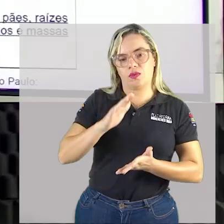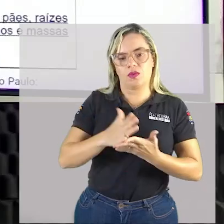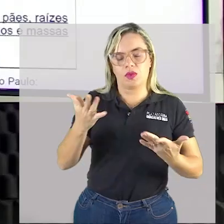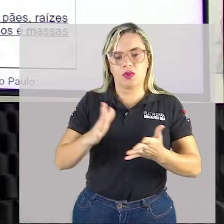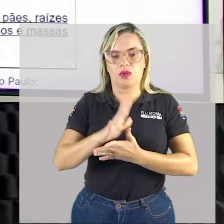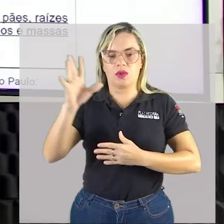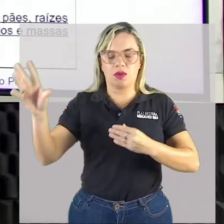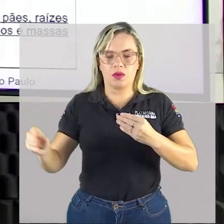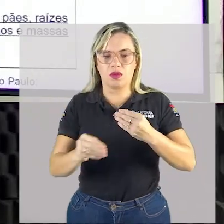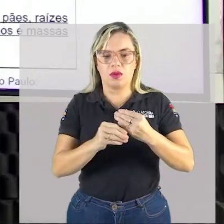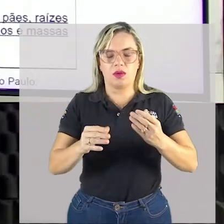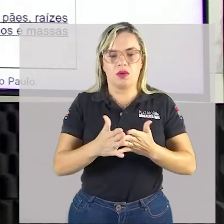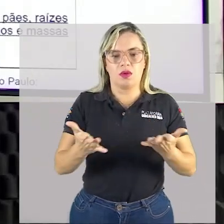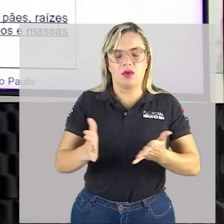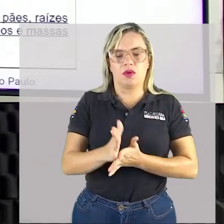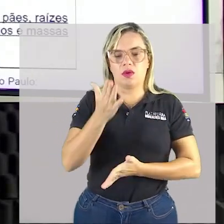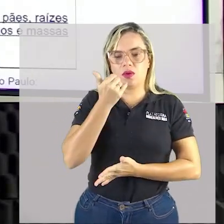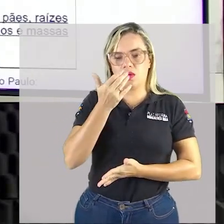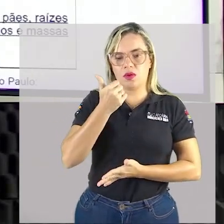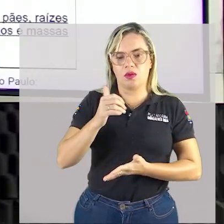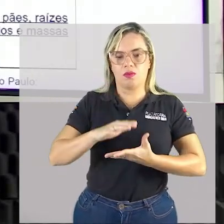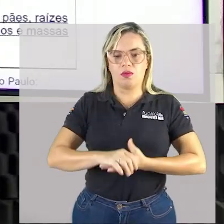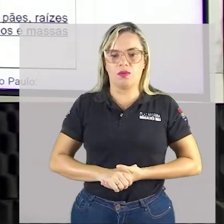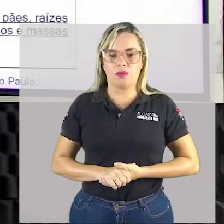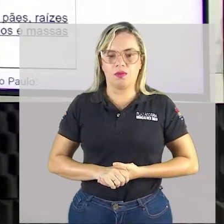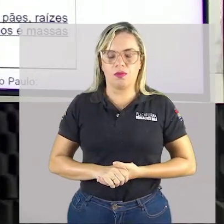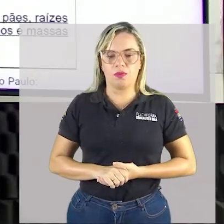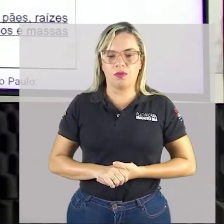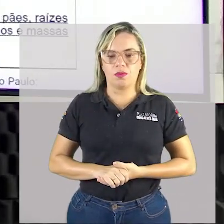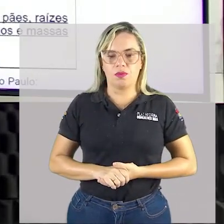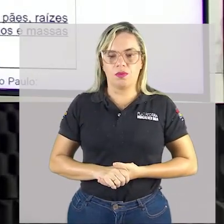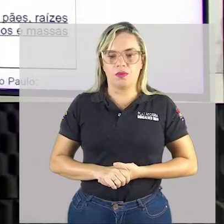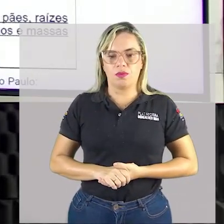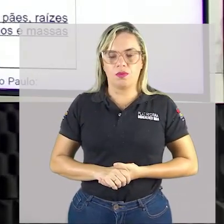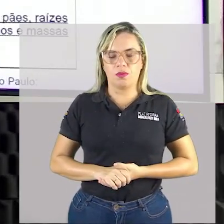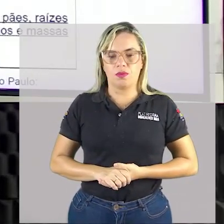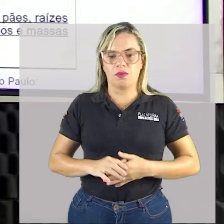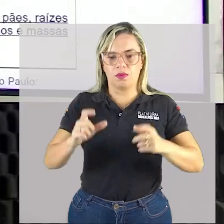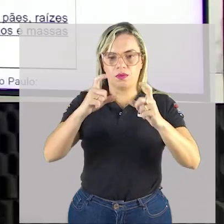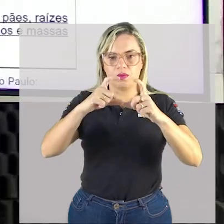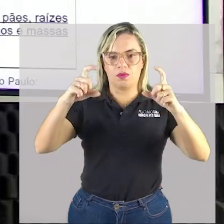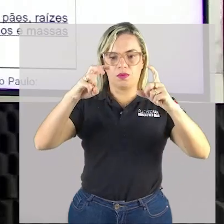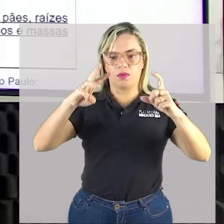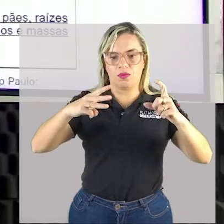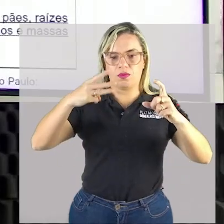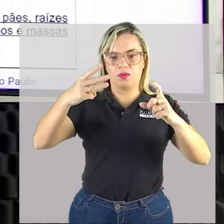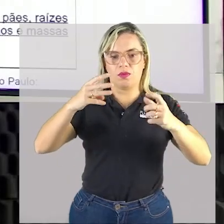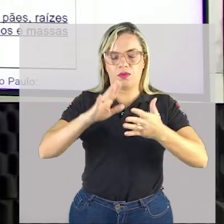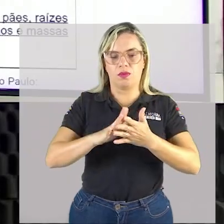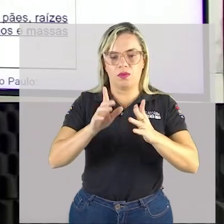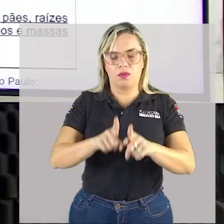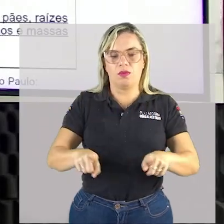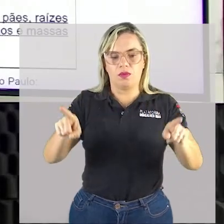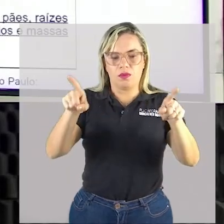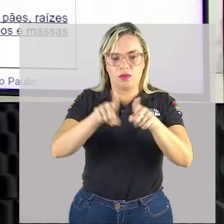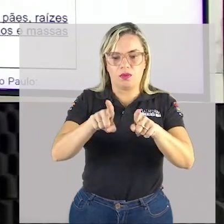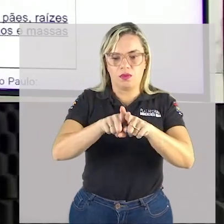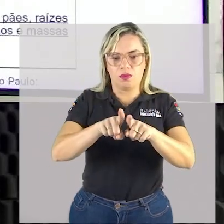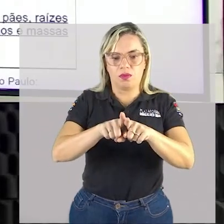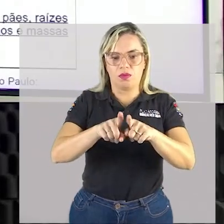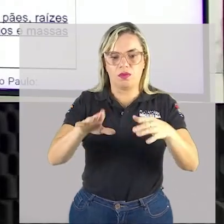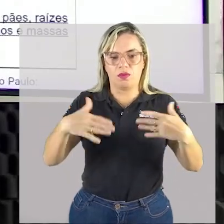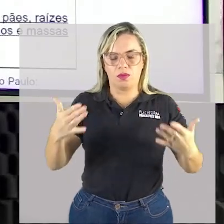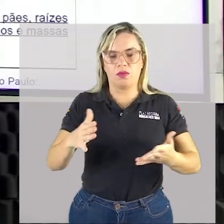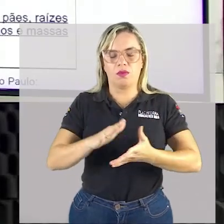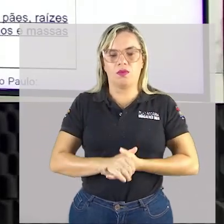Incrementar mais a nossa alimentação com esses produtos. Vamos lá. Quem mais também aí está numa